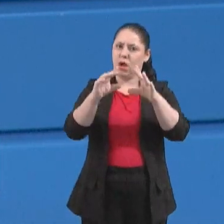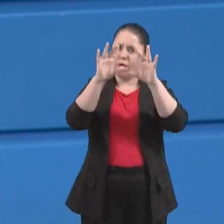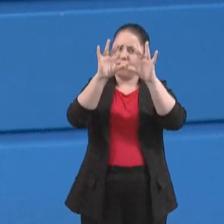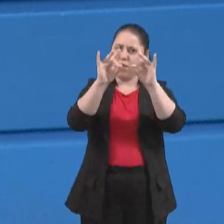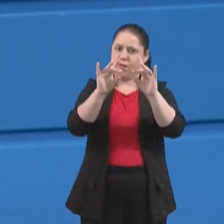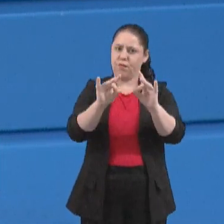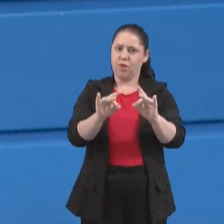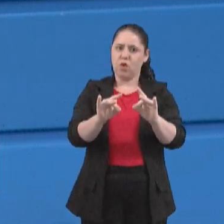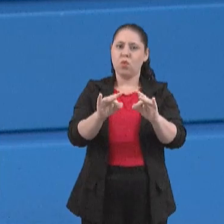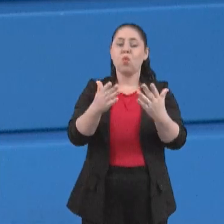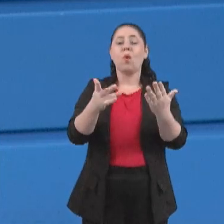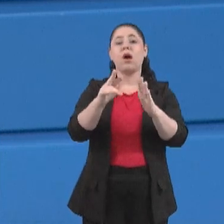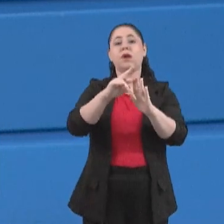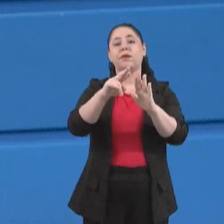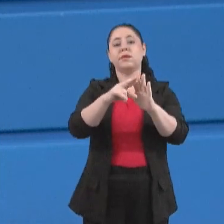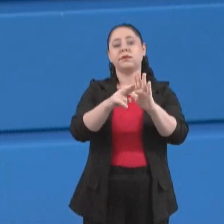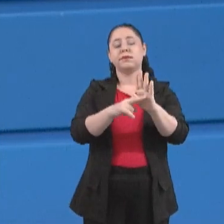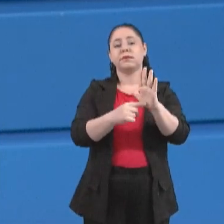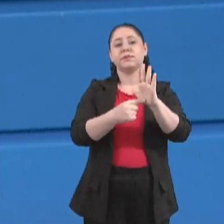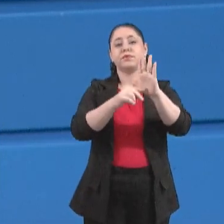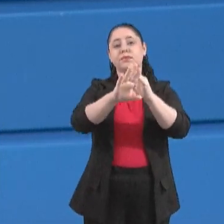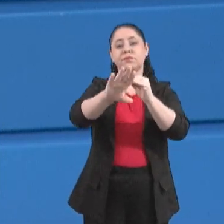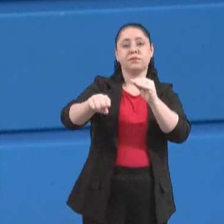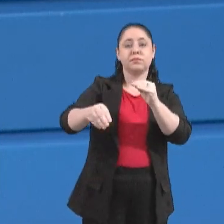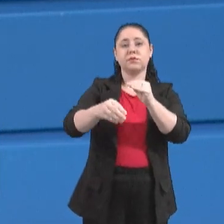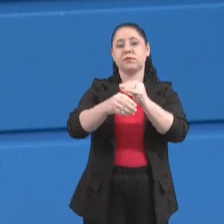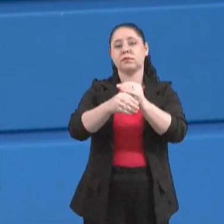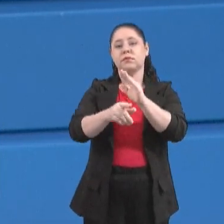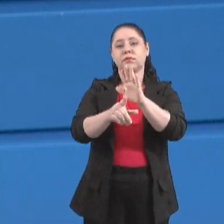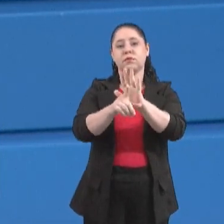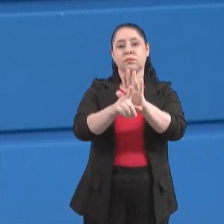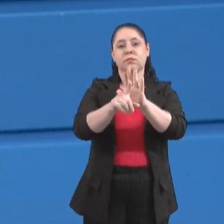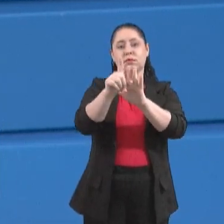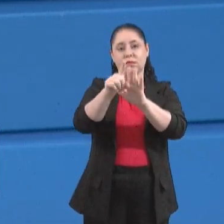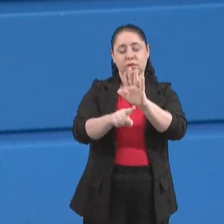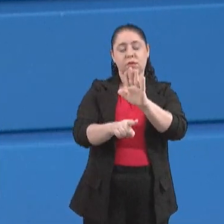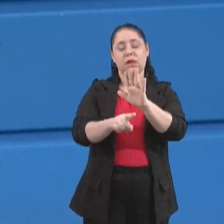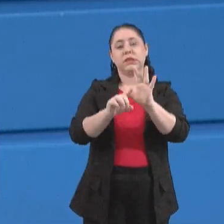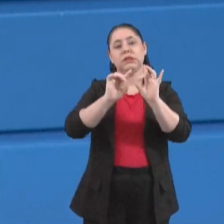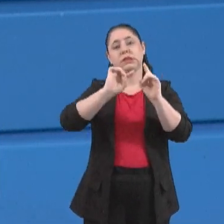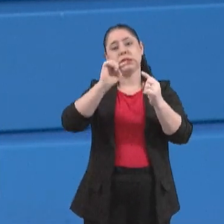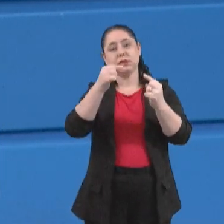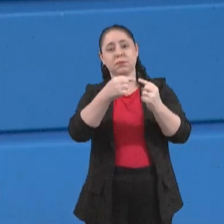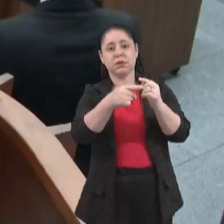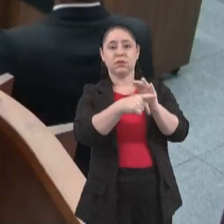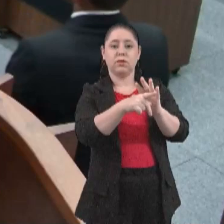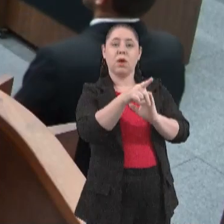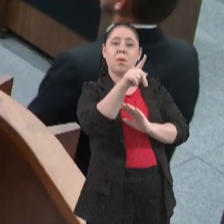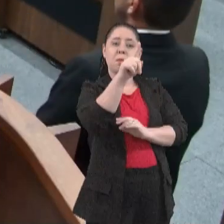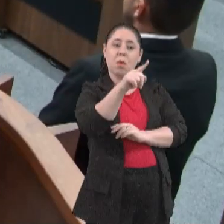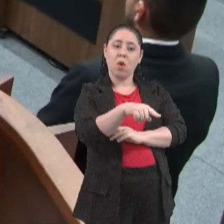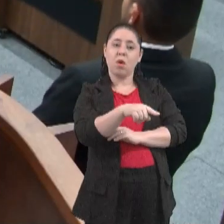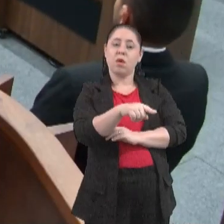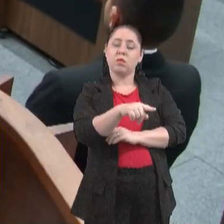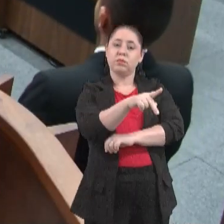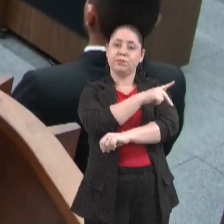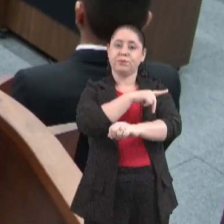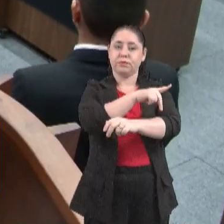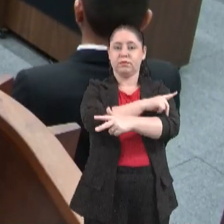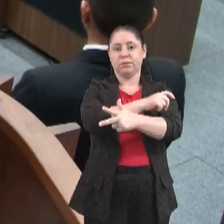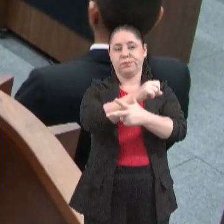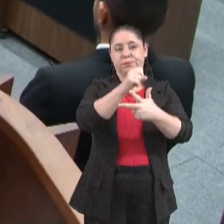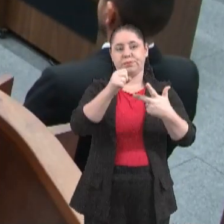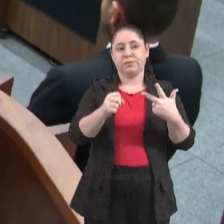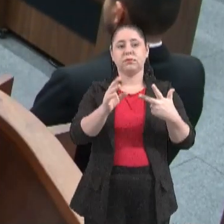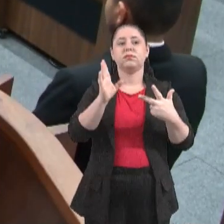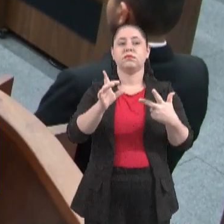esses critérios e acrescentar essa legislação específica para o Parque dos